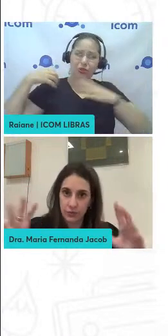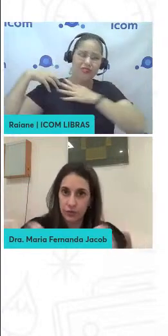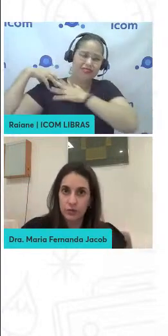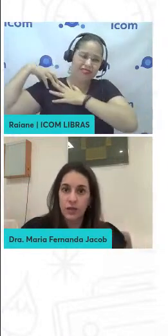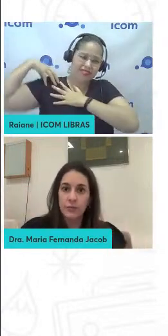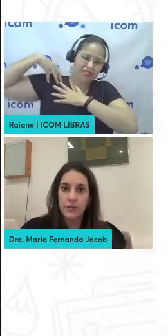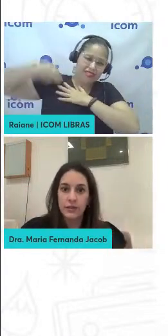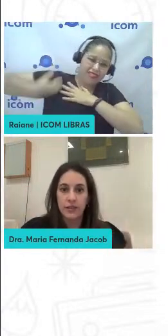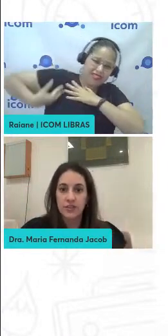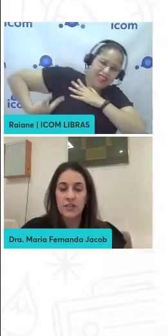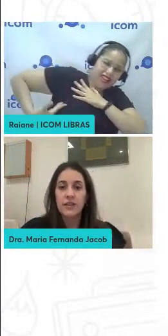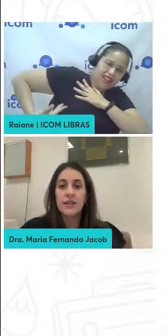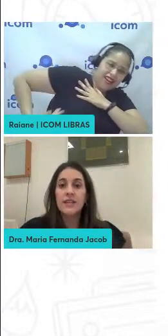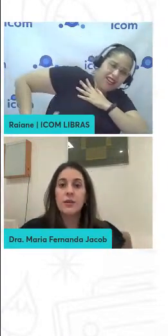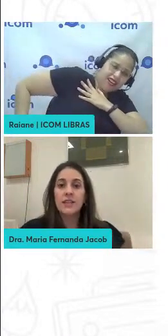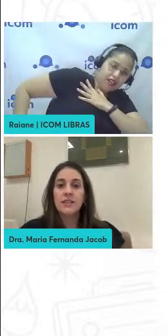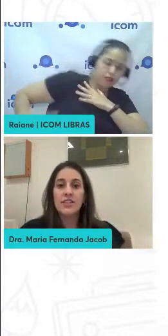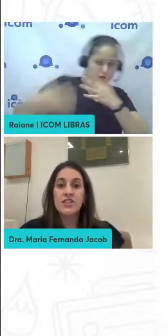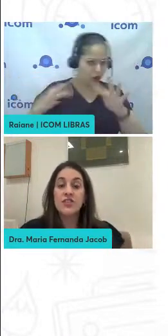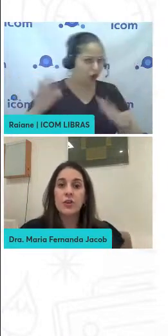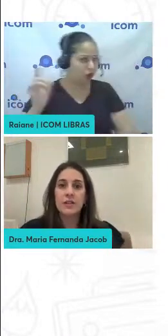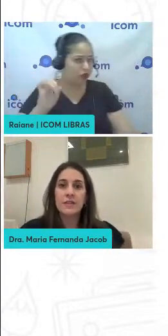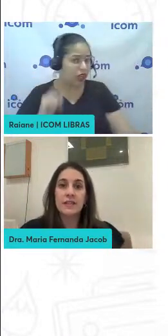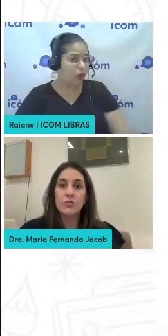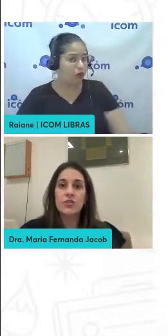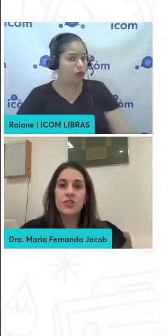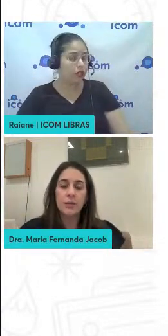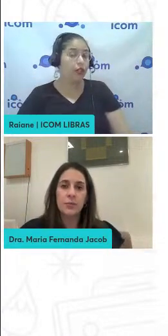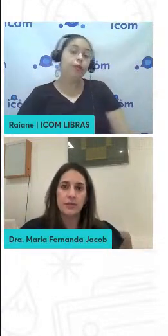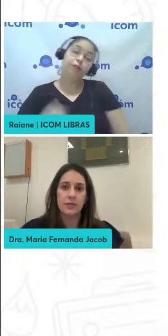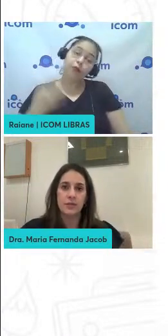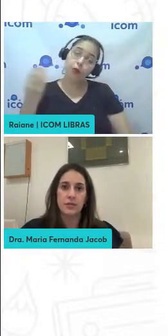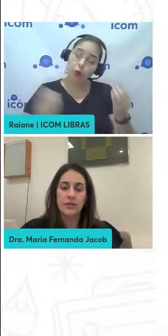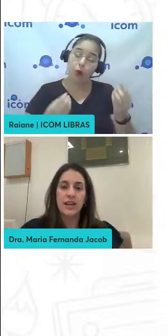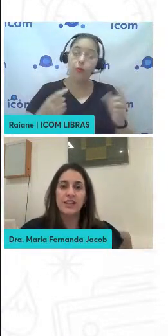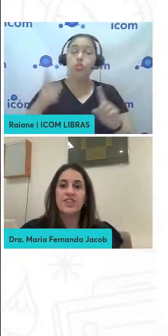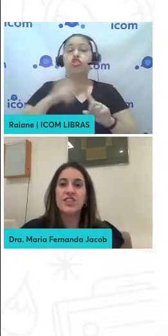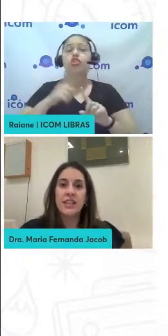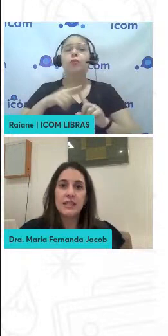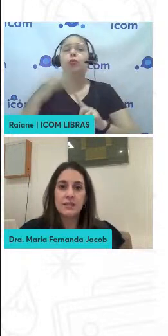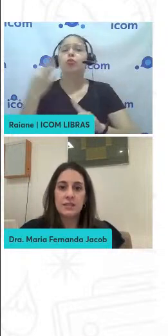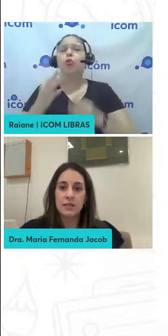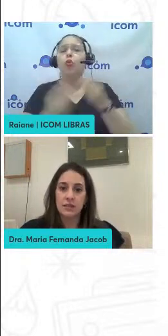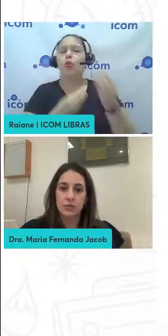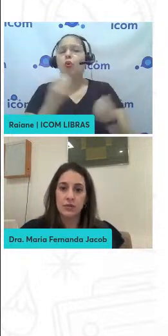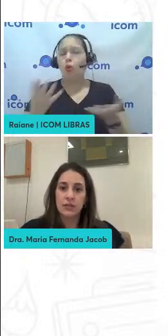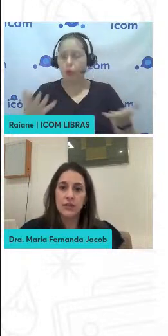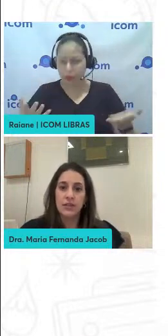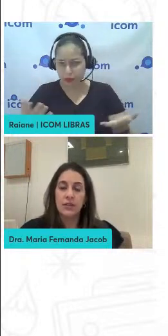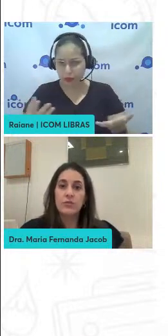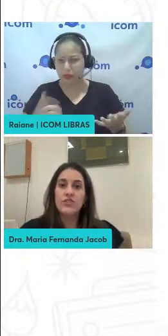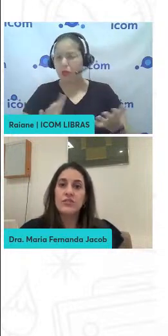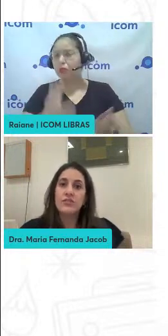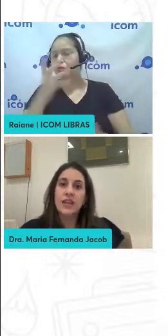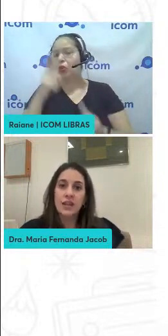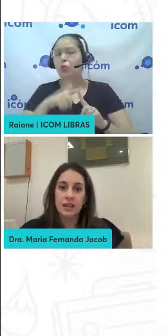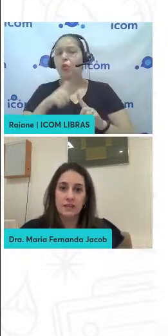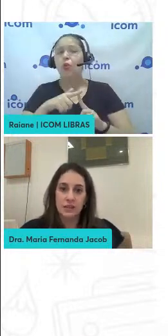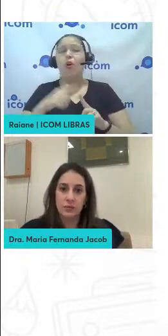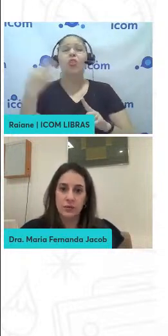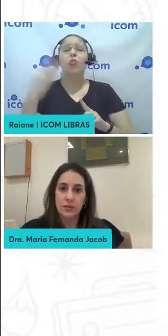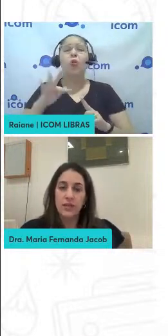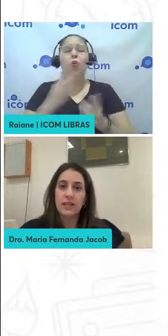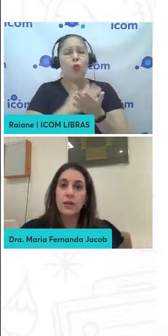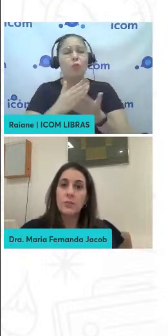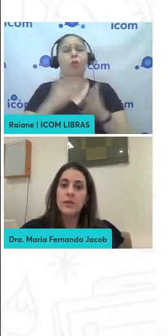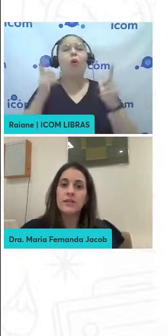irradiada? Isso tudo é importante. E qualidade de dor, que seria o tipo da dor, a gênese da dor, de onde vem